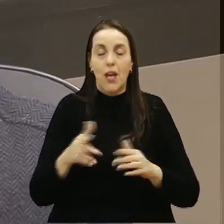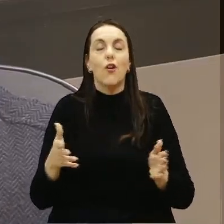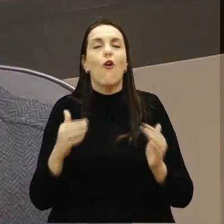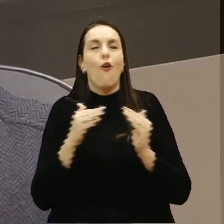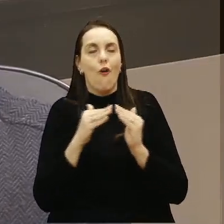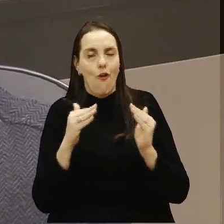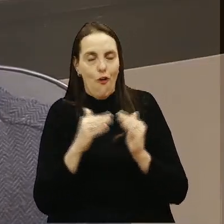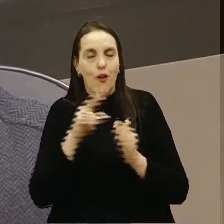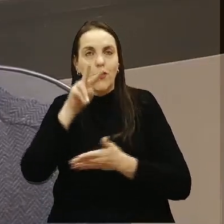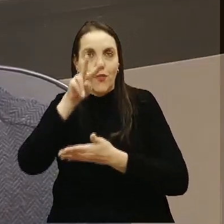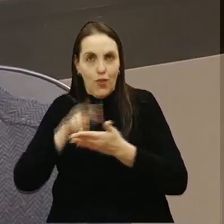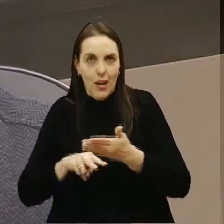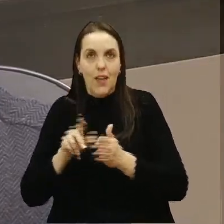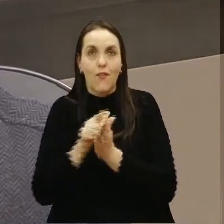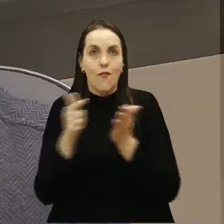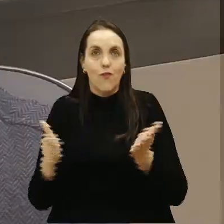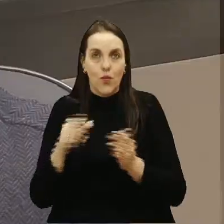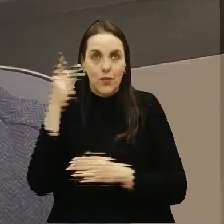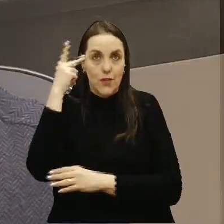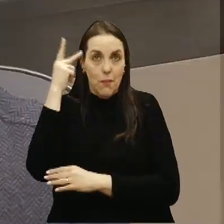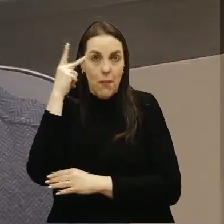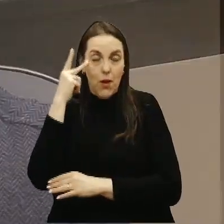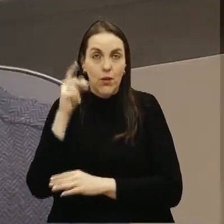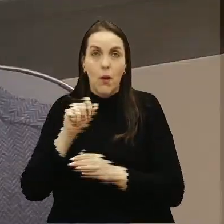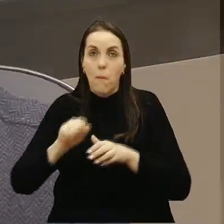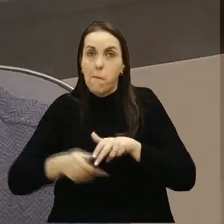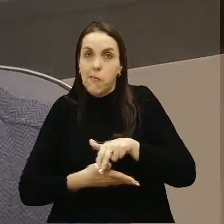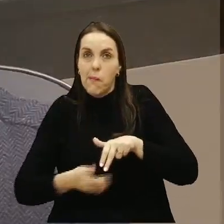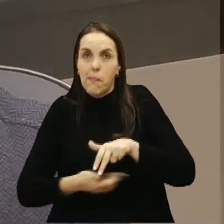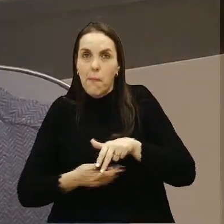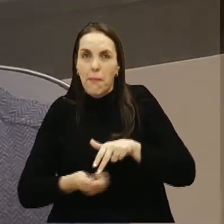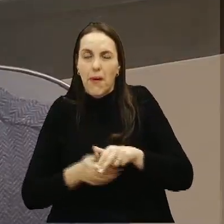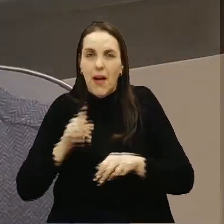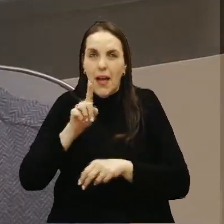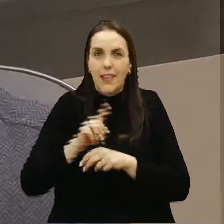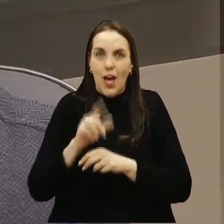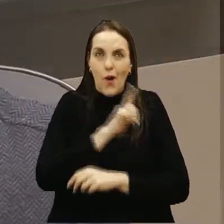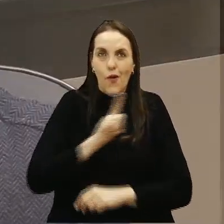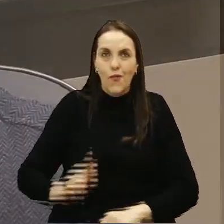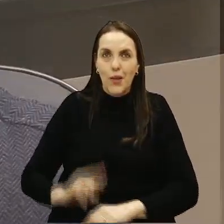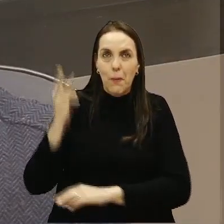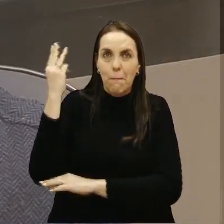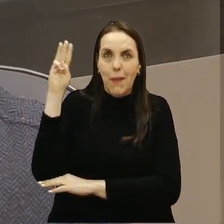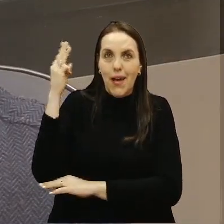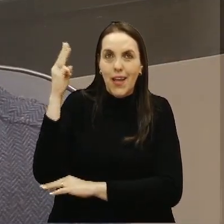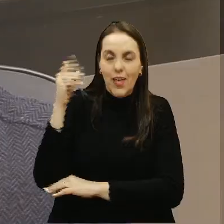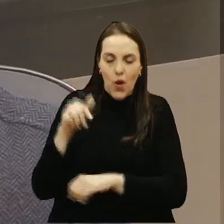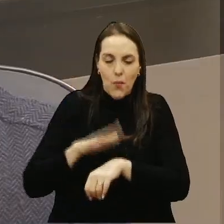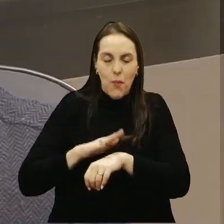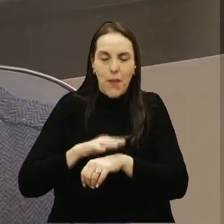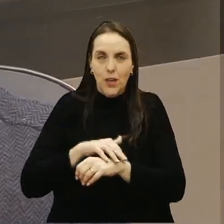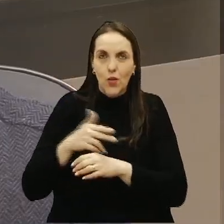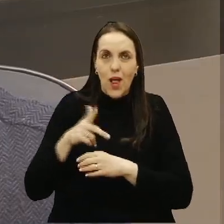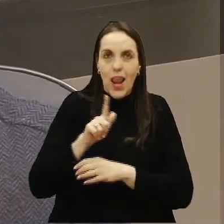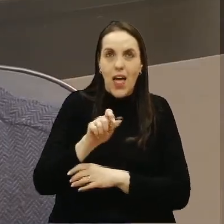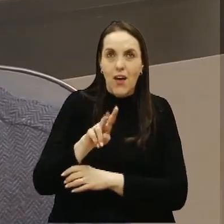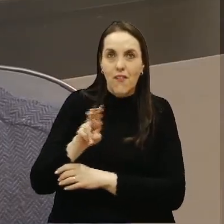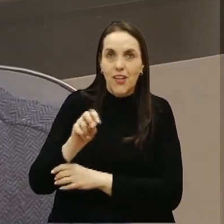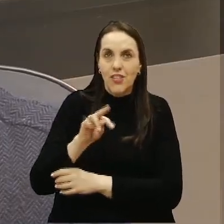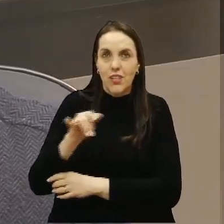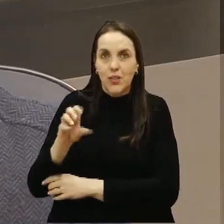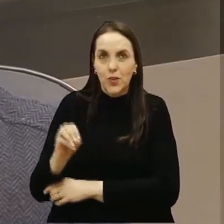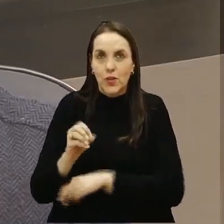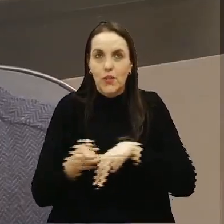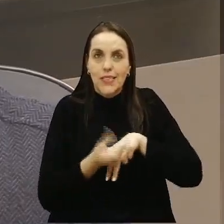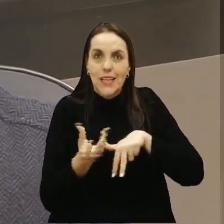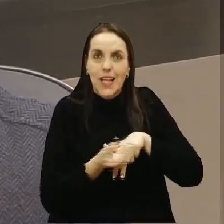também da Folha de São Paulo. Propina de 400 mil para a campanha ao governo do Maranhão. Durante a operação do Lava Jato, Dino foi citado em uma delação